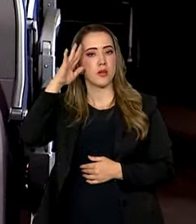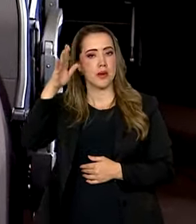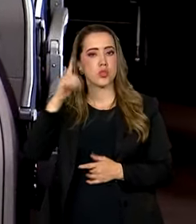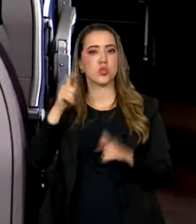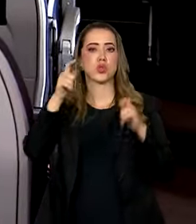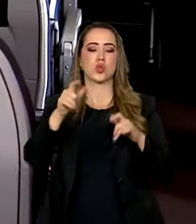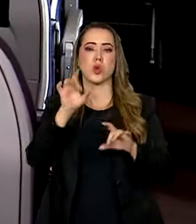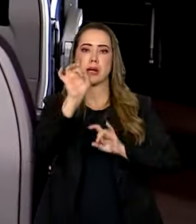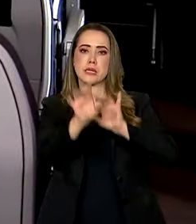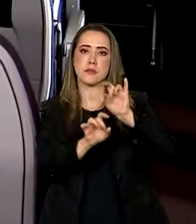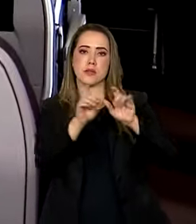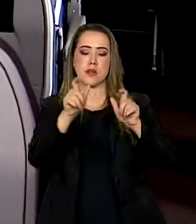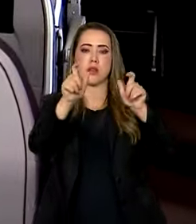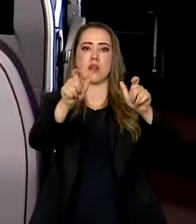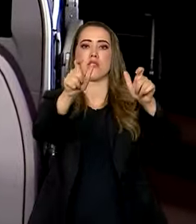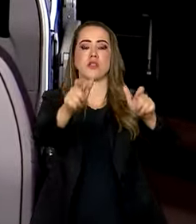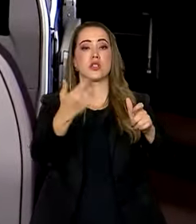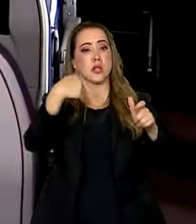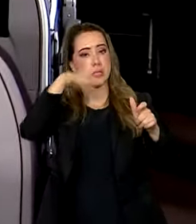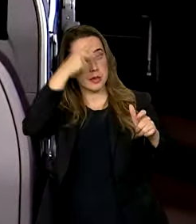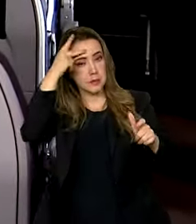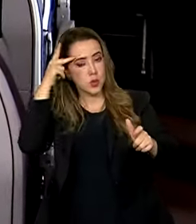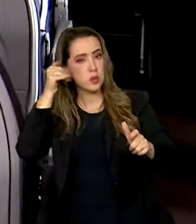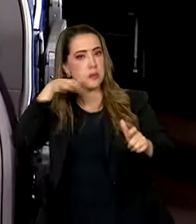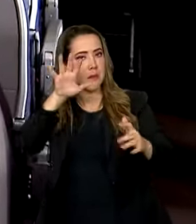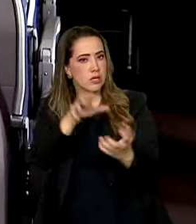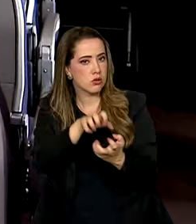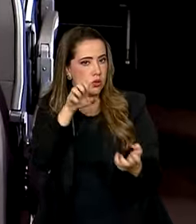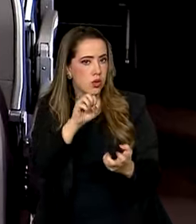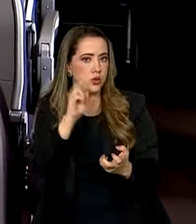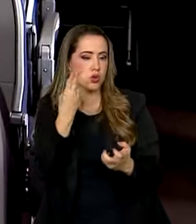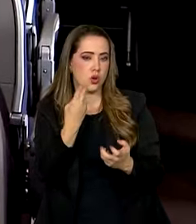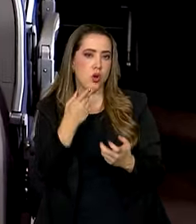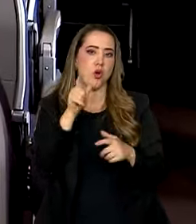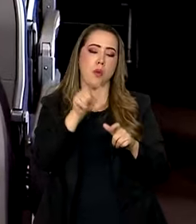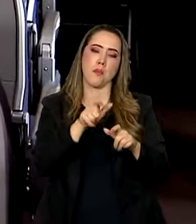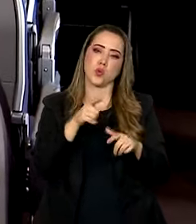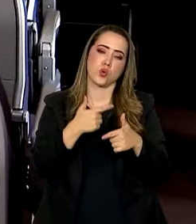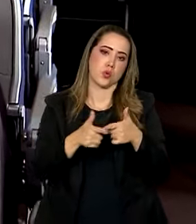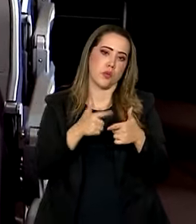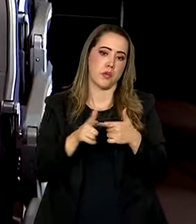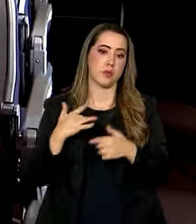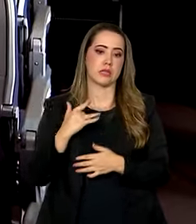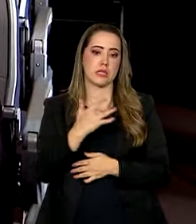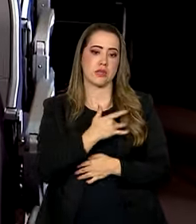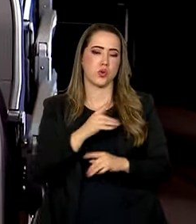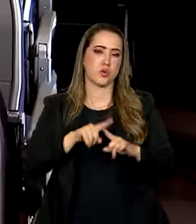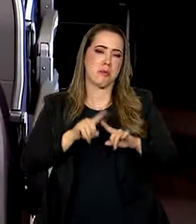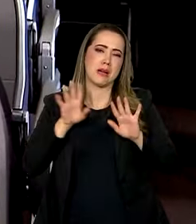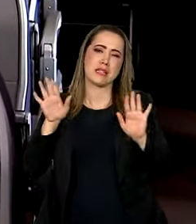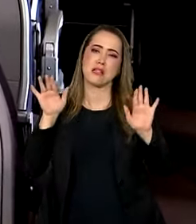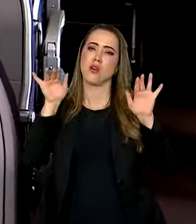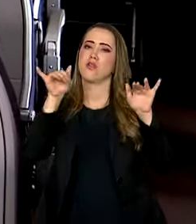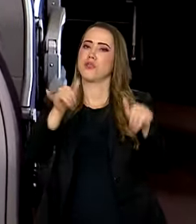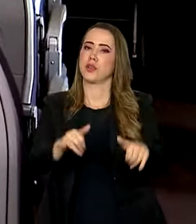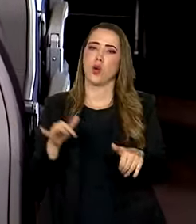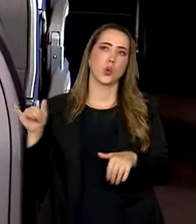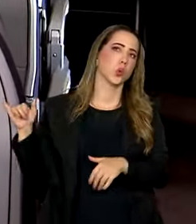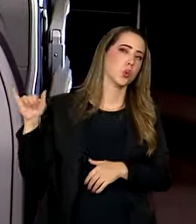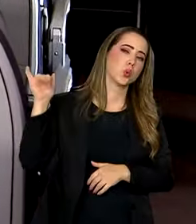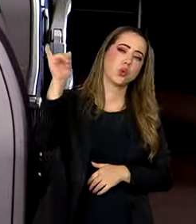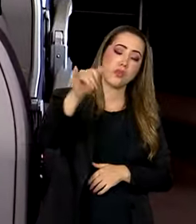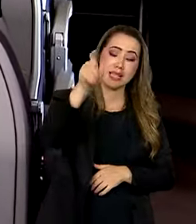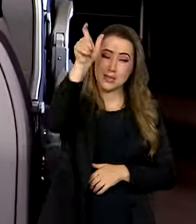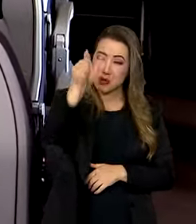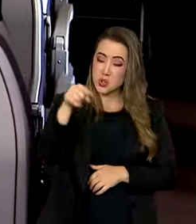da frente vão ser alocados para as pessoas mais idosas ou as que têm problemas de saúde. Mas no fim das contas, quem